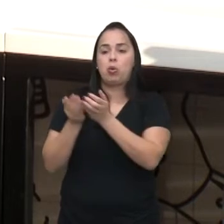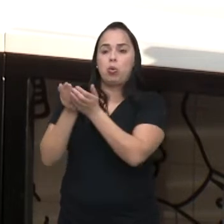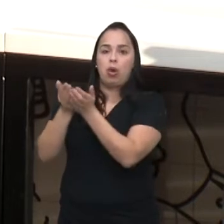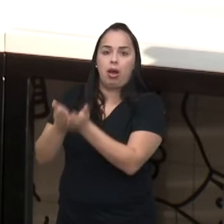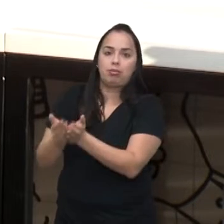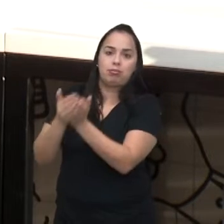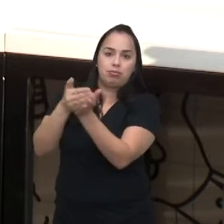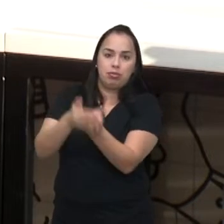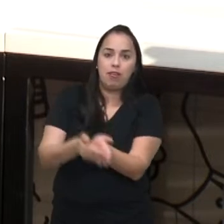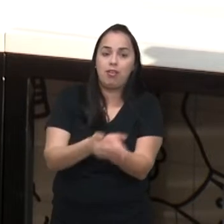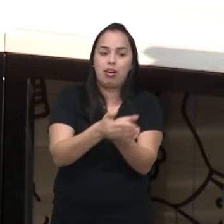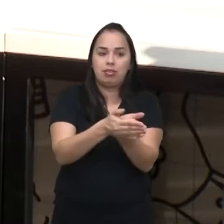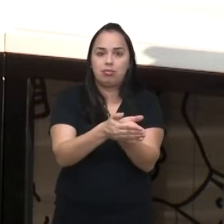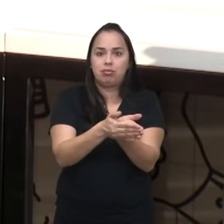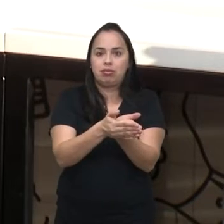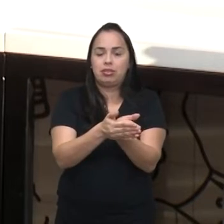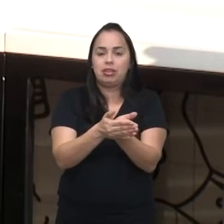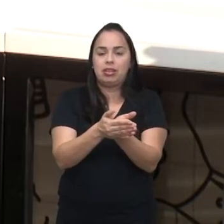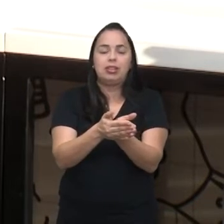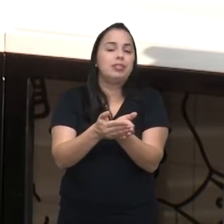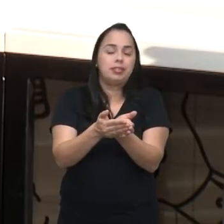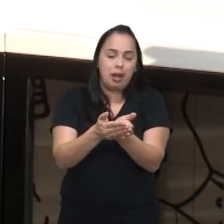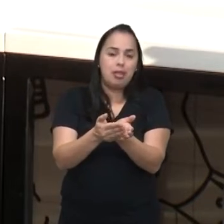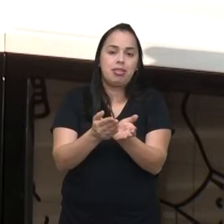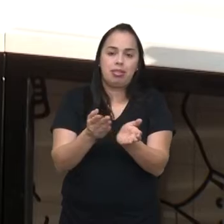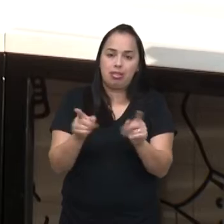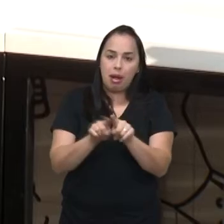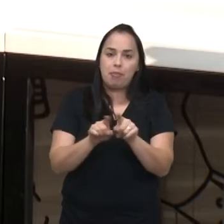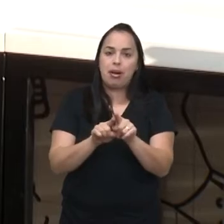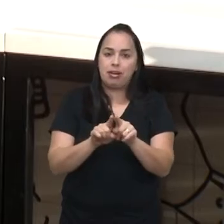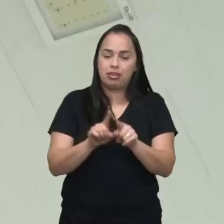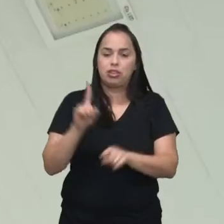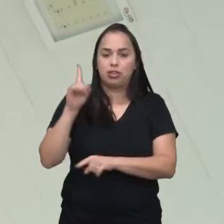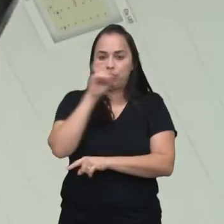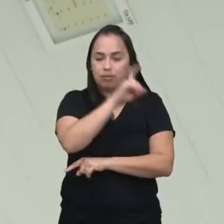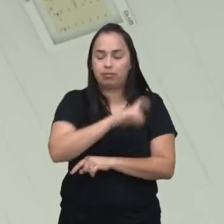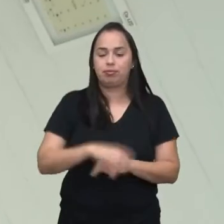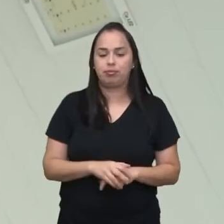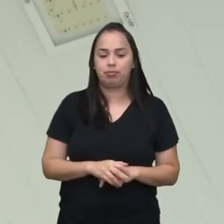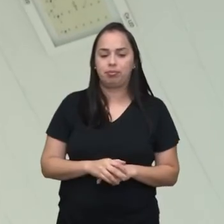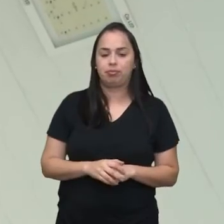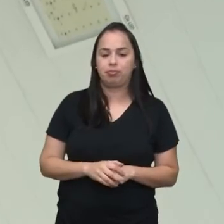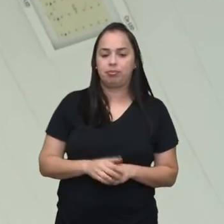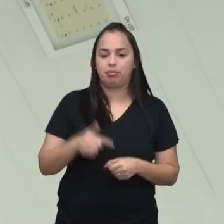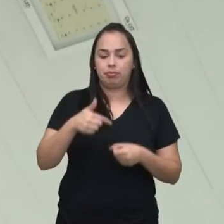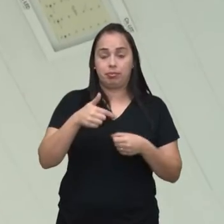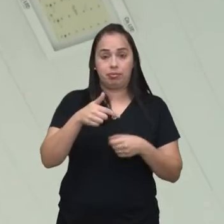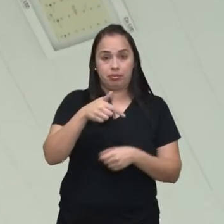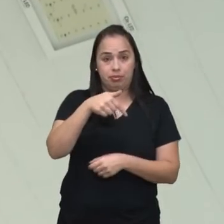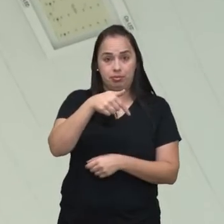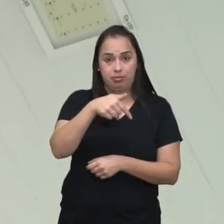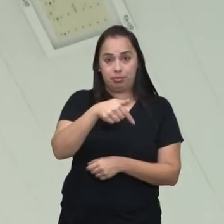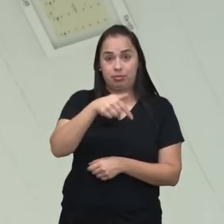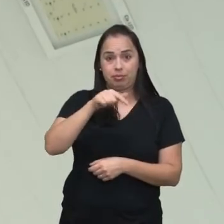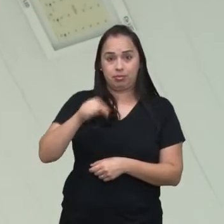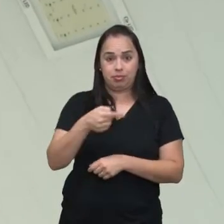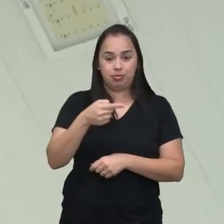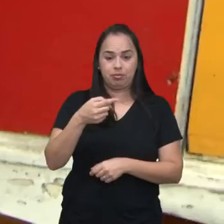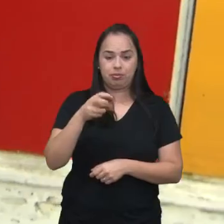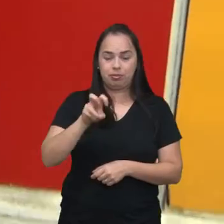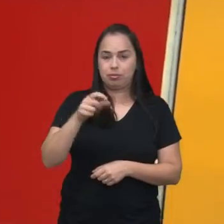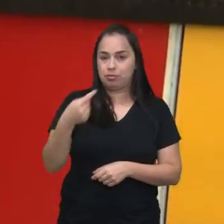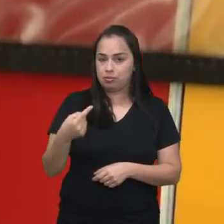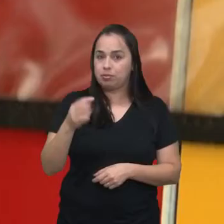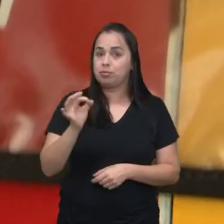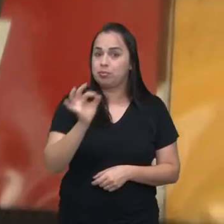também atrapalha bastante a a Shiva e também faz com que os preços subam com alta de 7,51